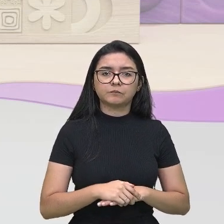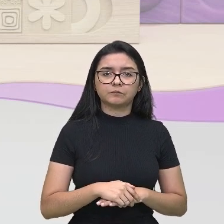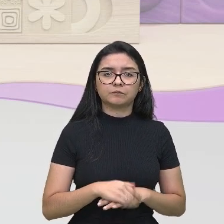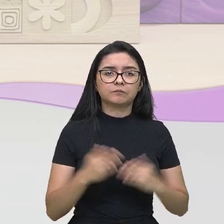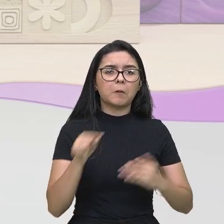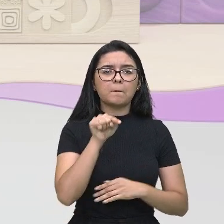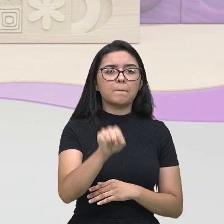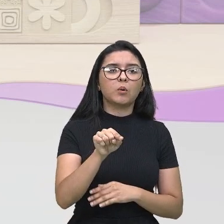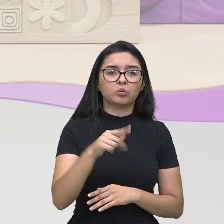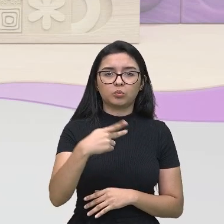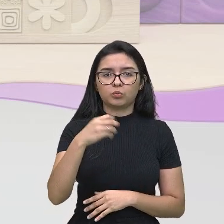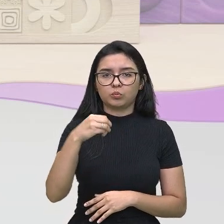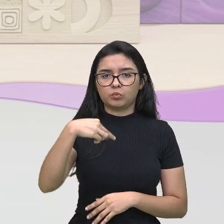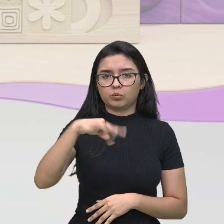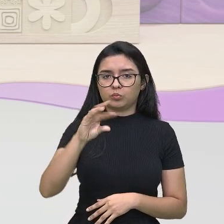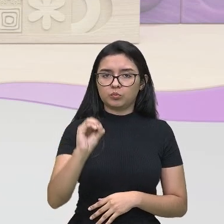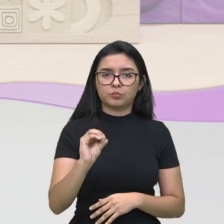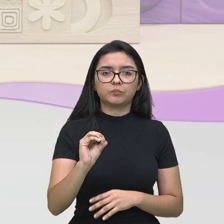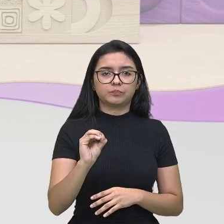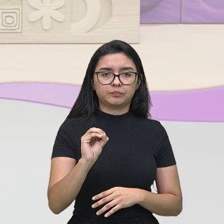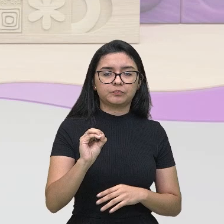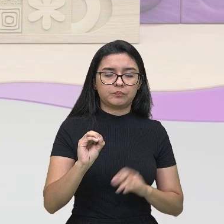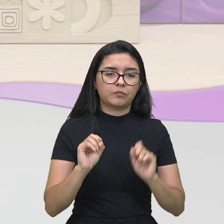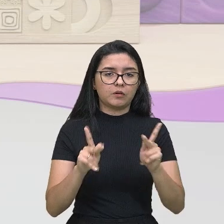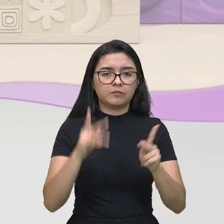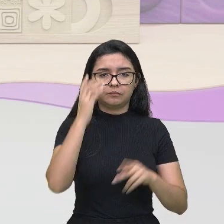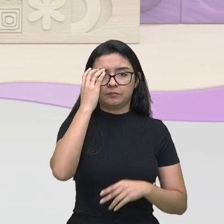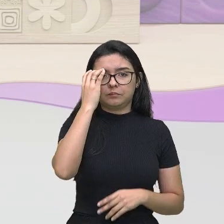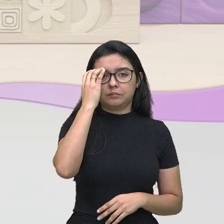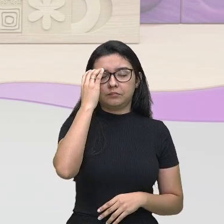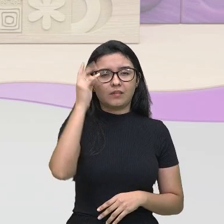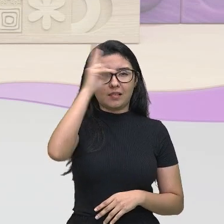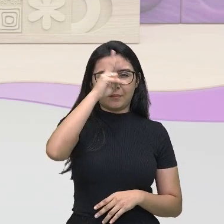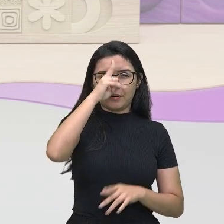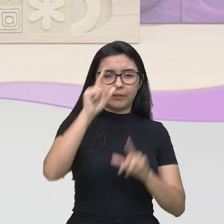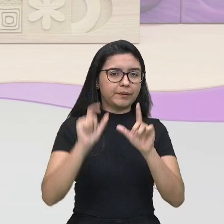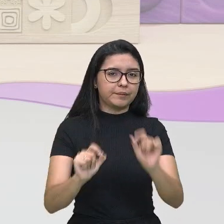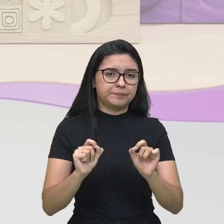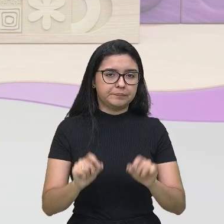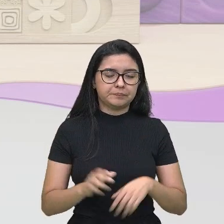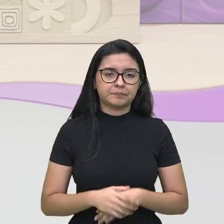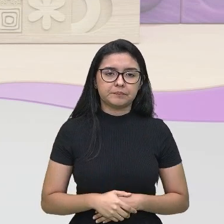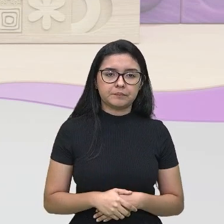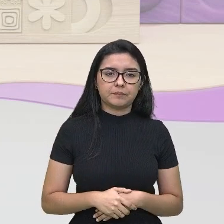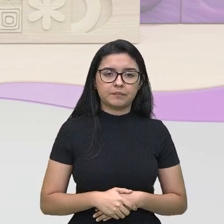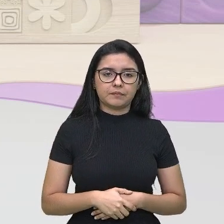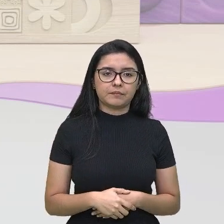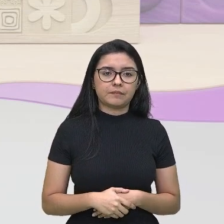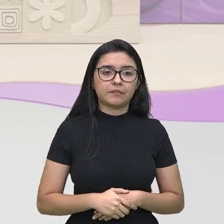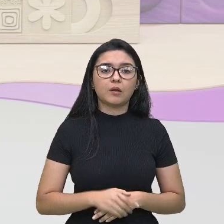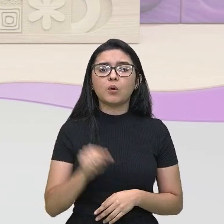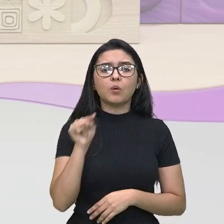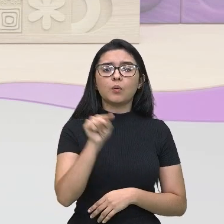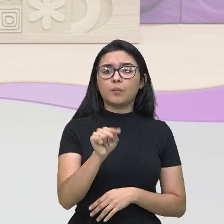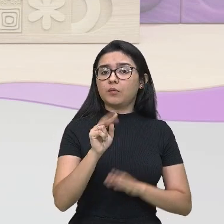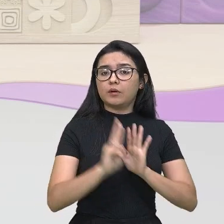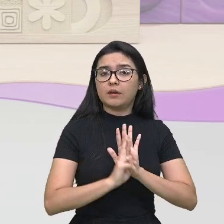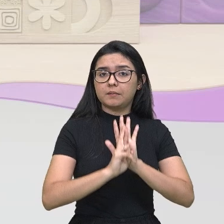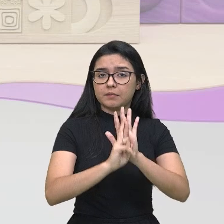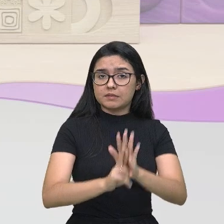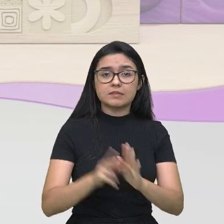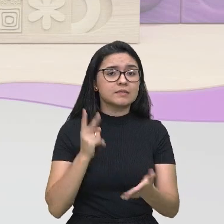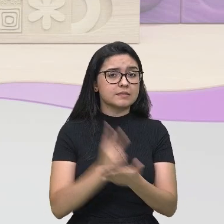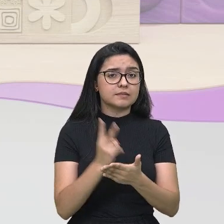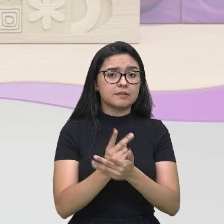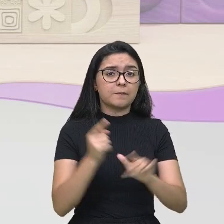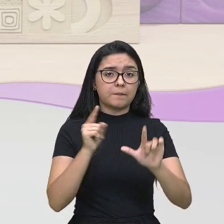de ponto, tá legal? E aí, ó, quero te fazer lembrar o seguinte, ó, que um ponto, ele é representado sempre